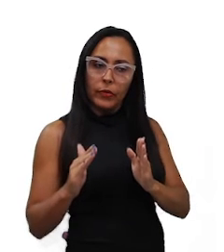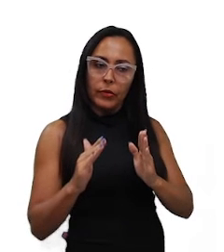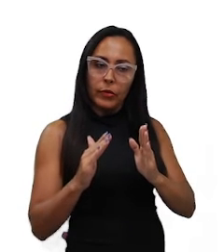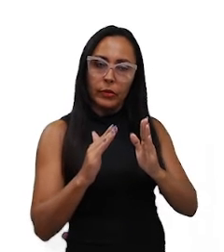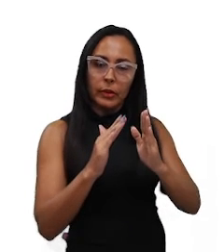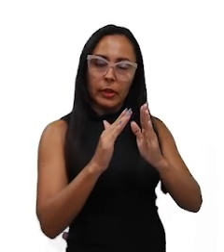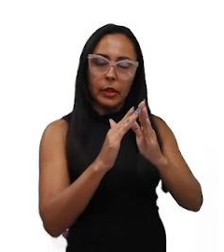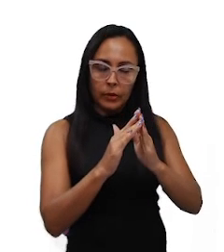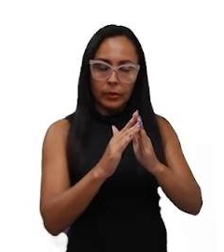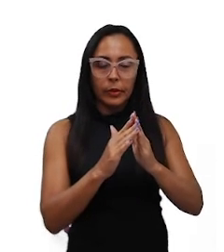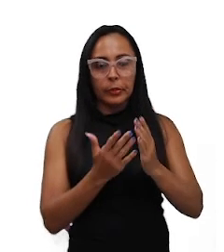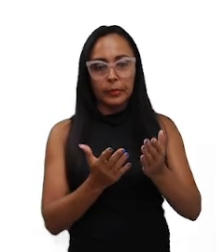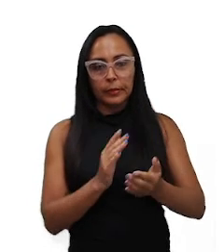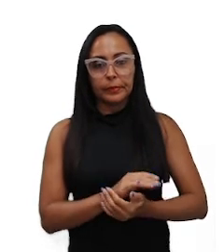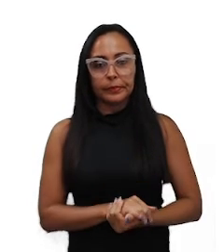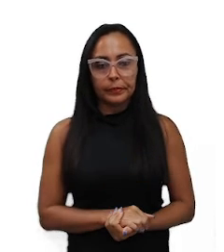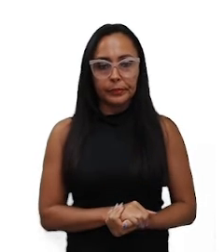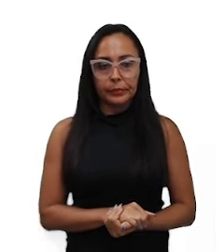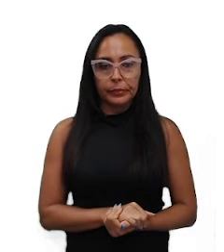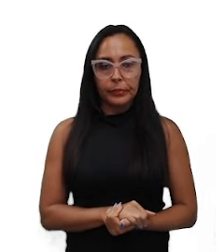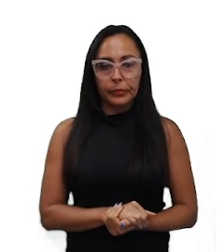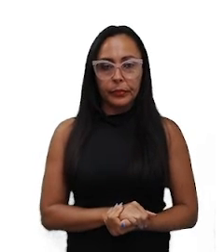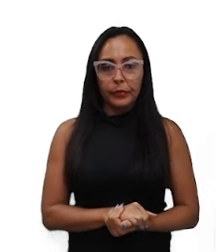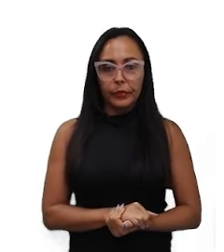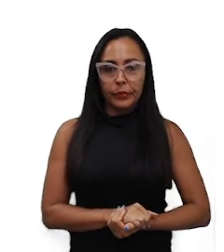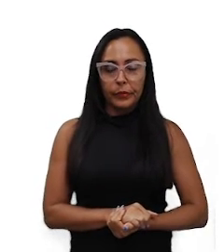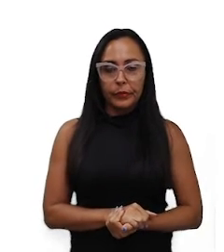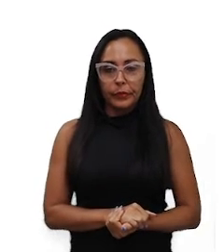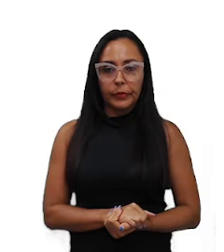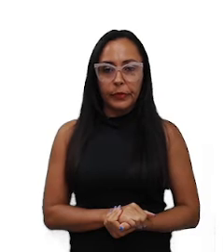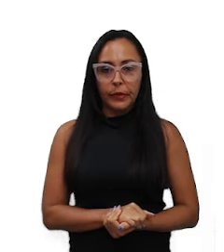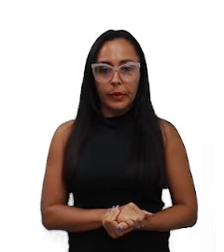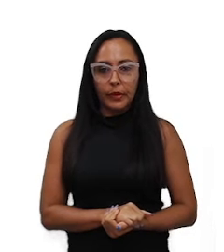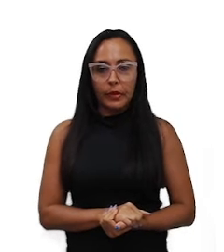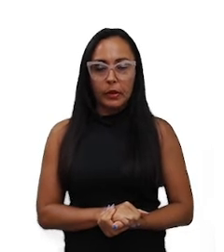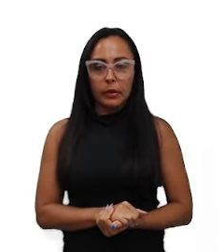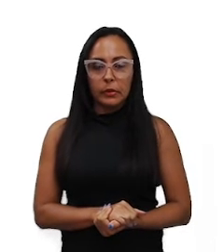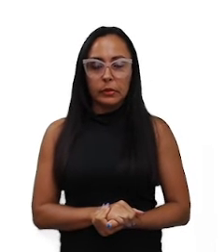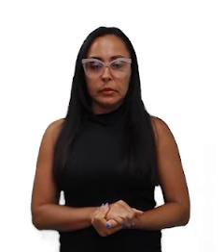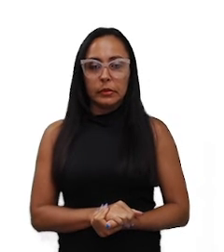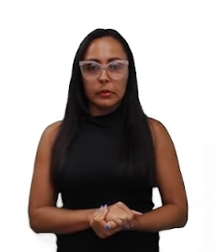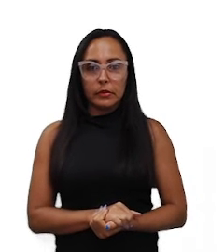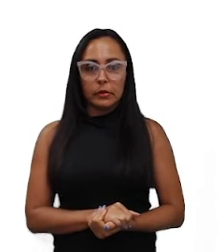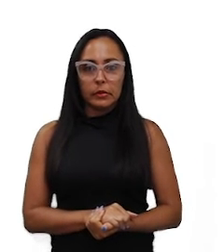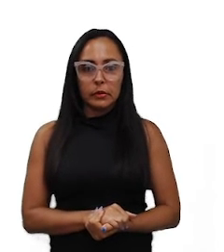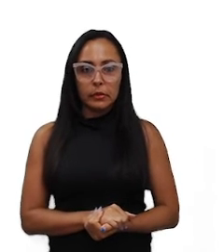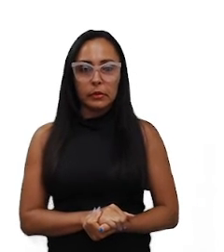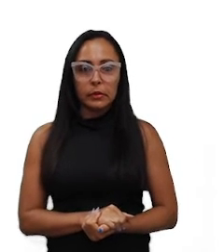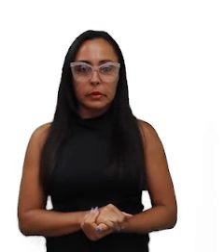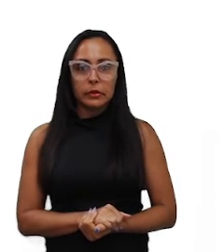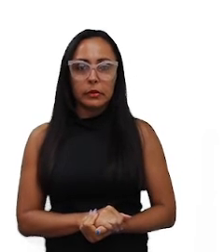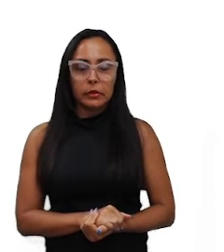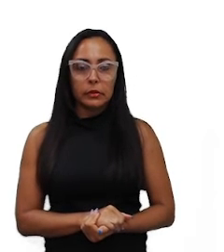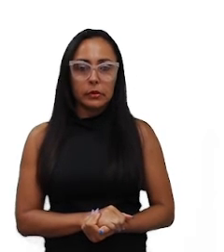de piso, tanto frontalmente como na lateral, para esse ponto auxiliar.